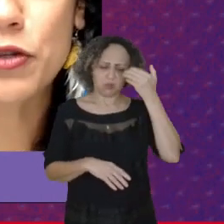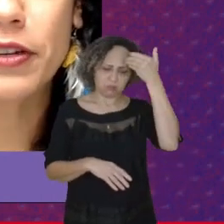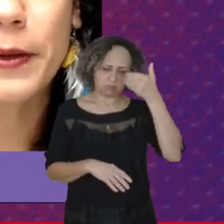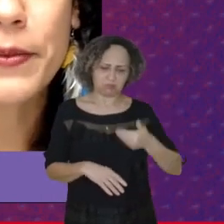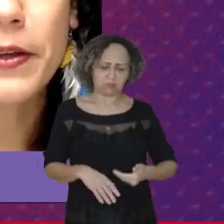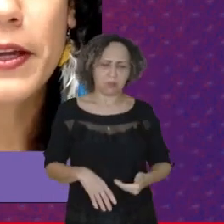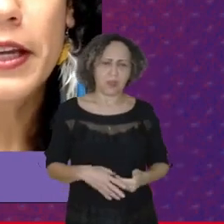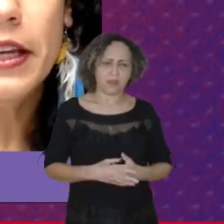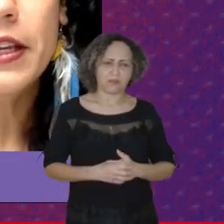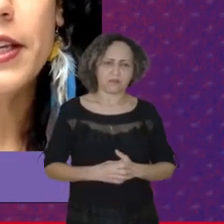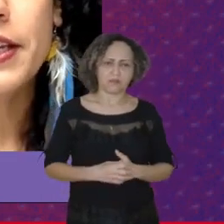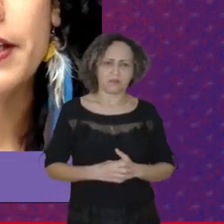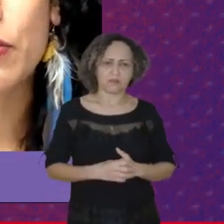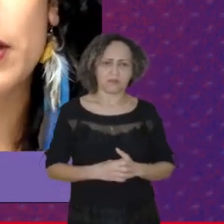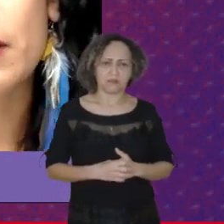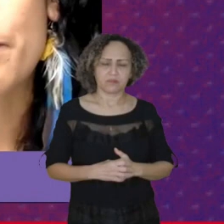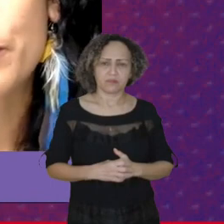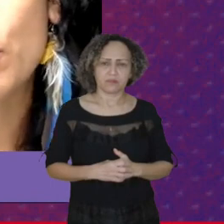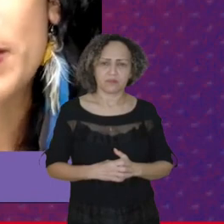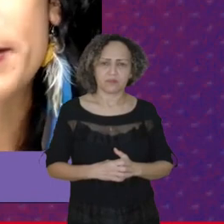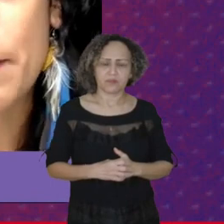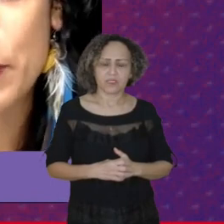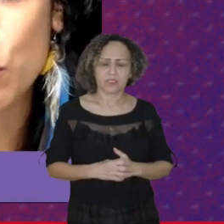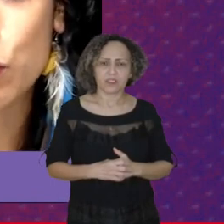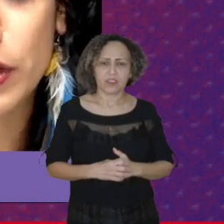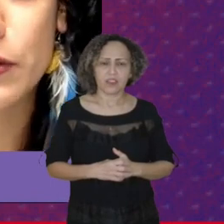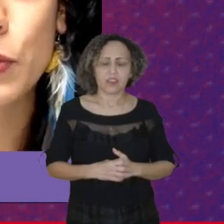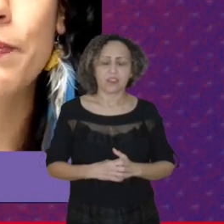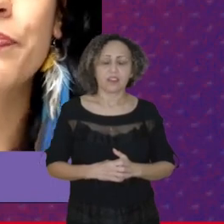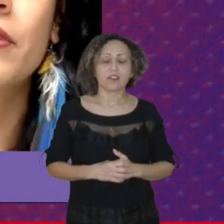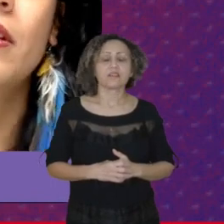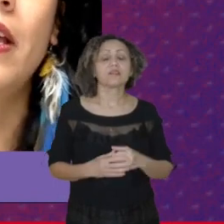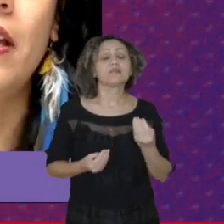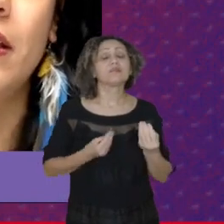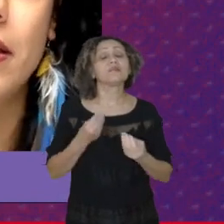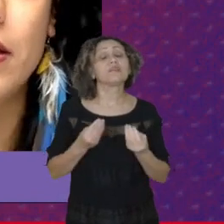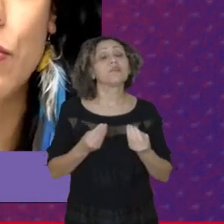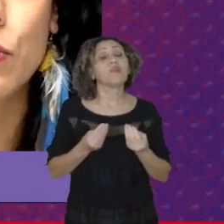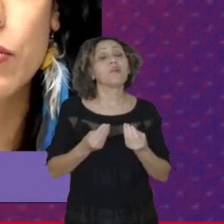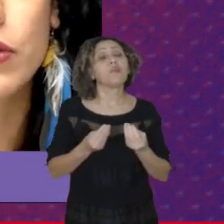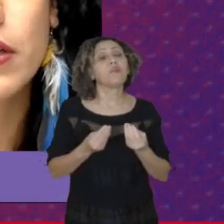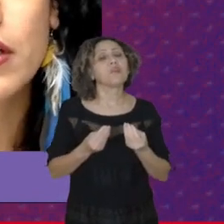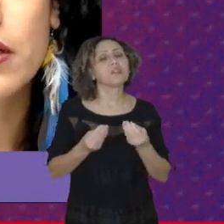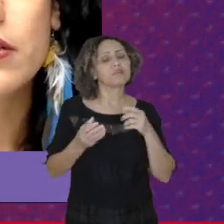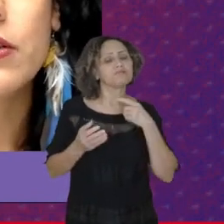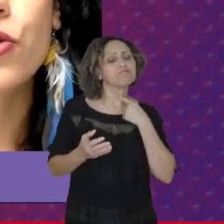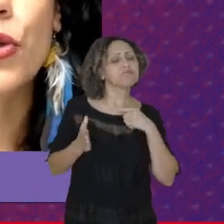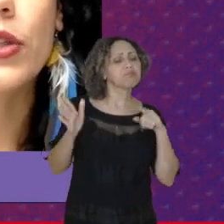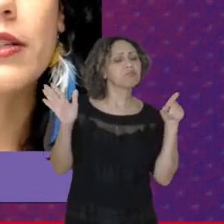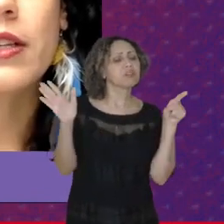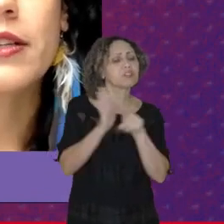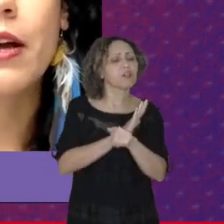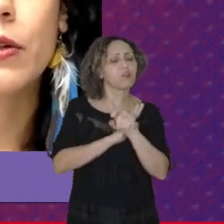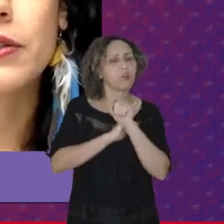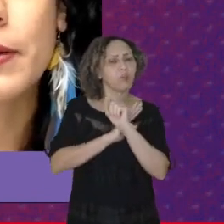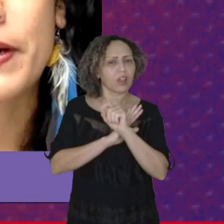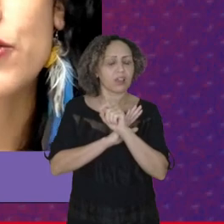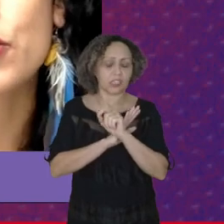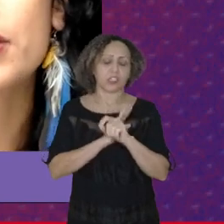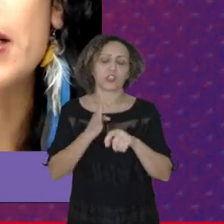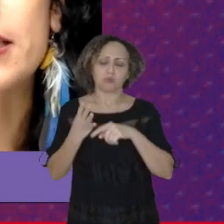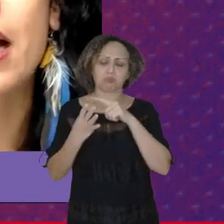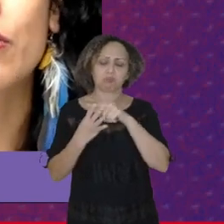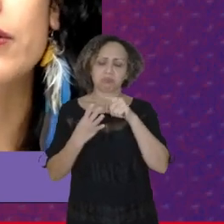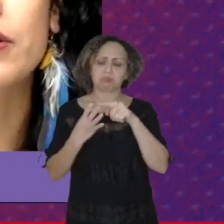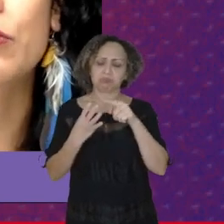nessa perspectiva, né. E eu queria começar perguntando que eu assisti todas as aulas,